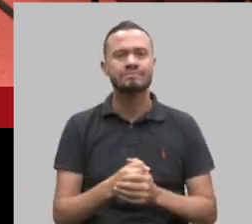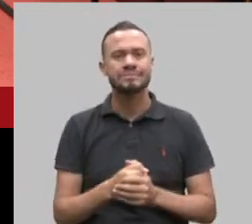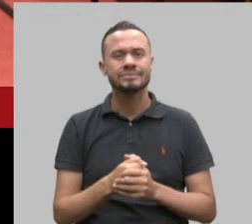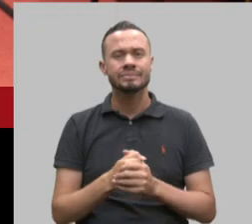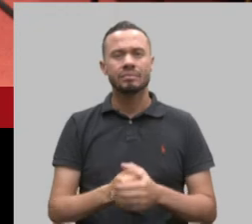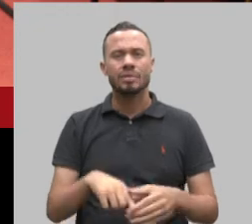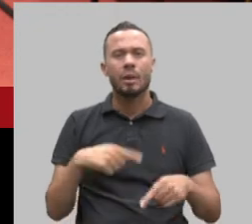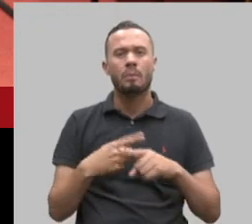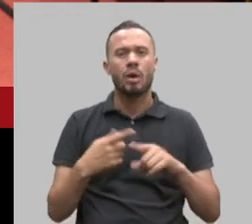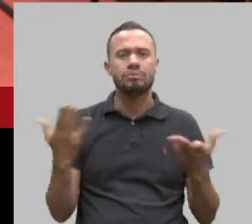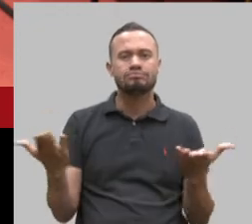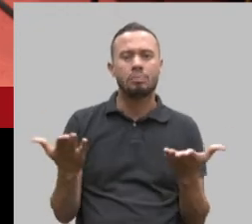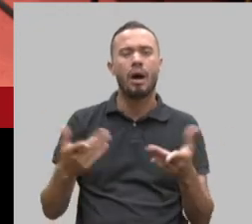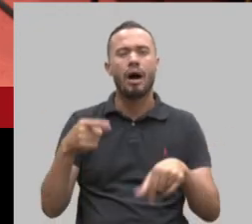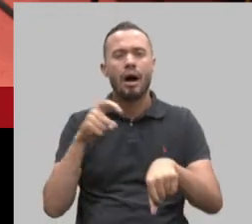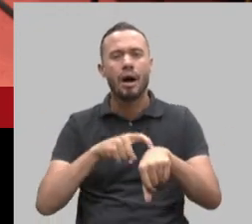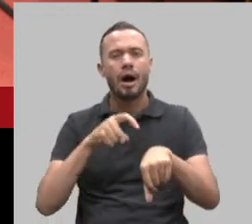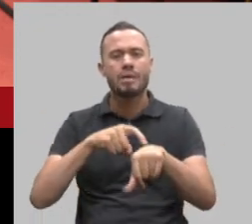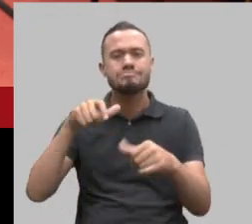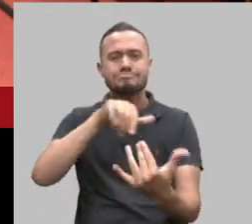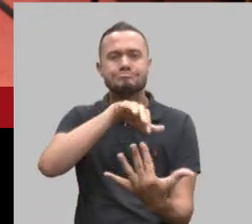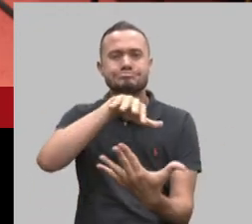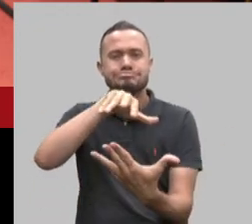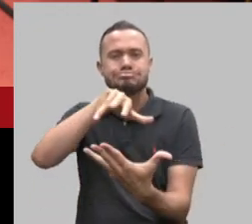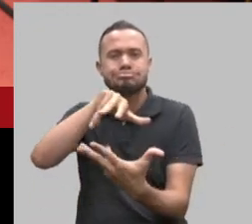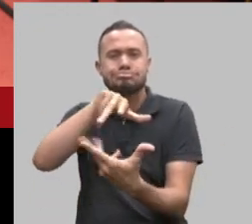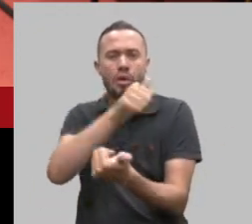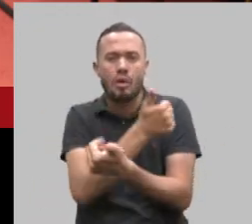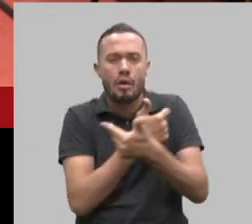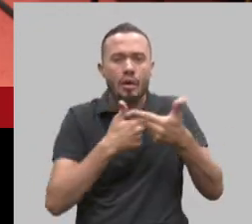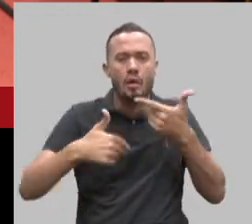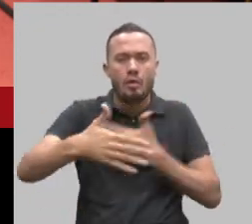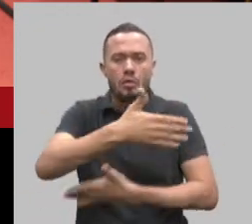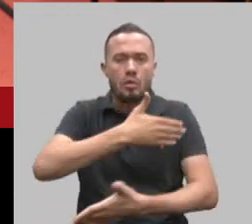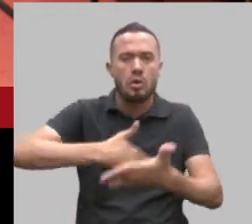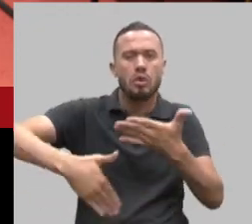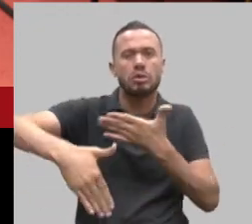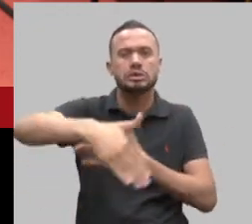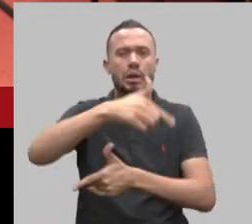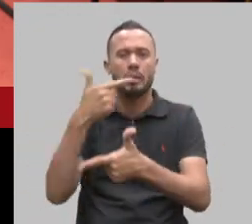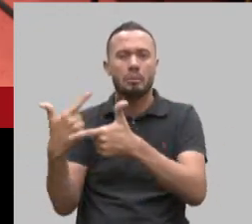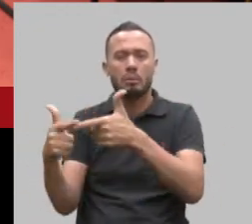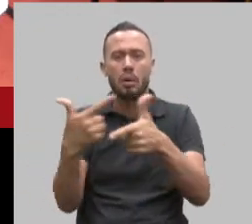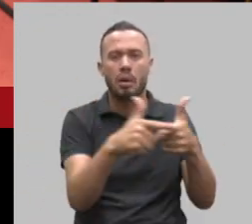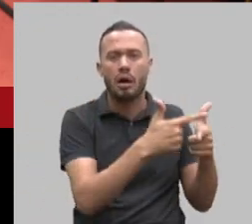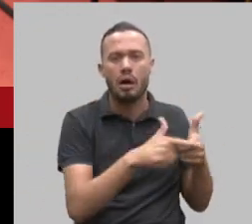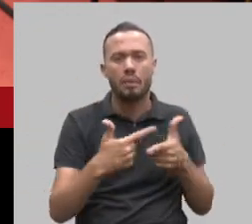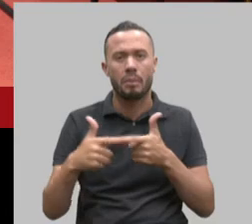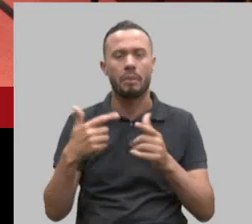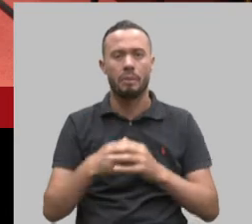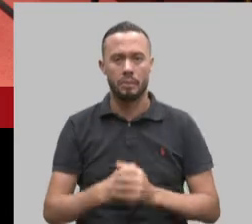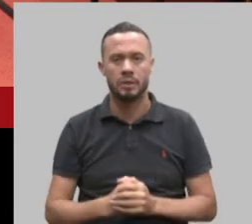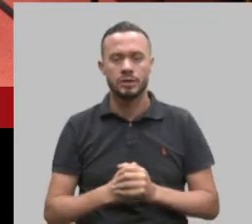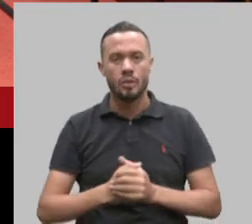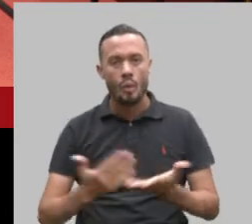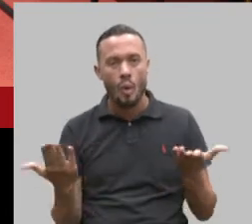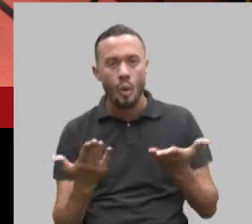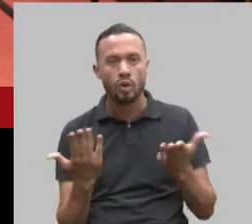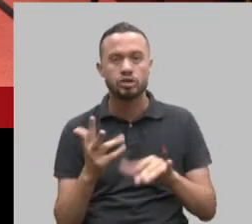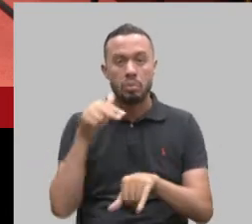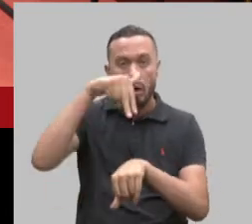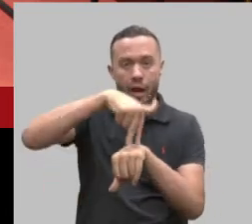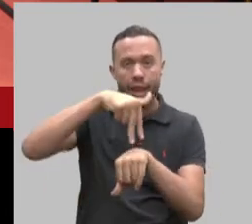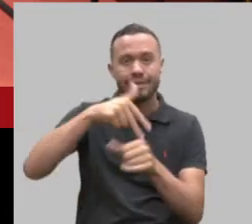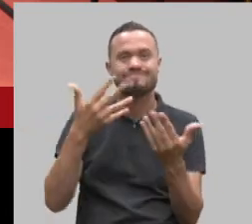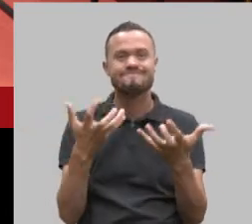fase em que o mundo vem girando cada vez mais em torno de problemas e nós estamos aqui buscando as soluções